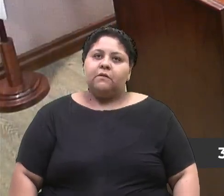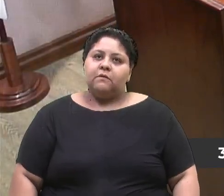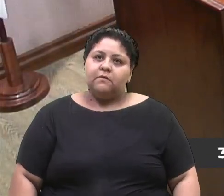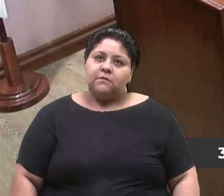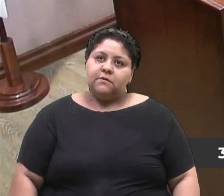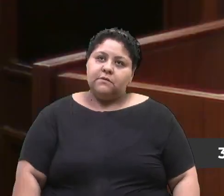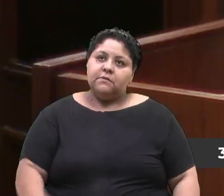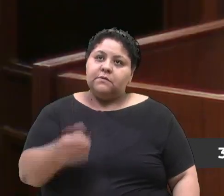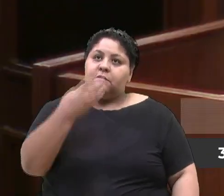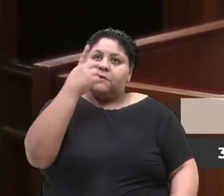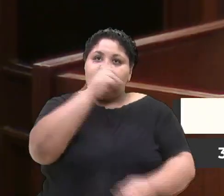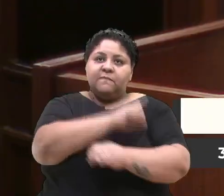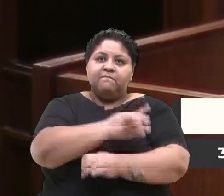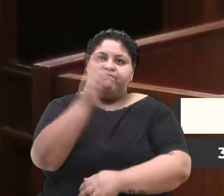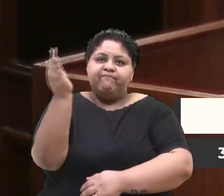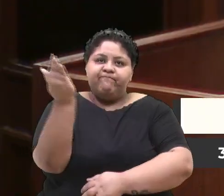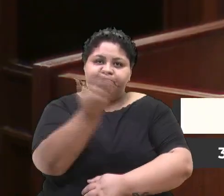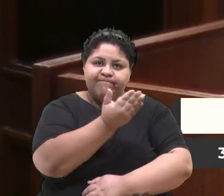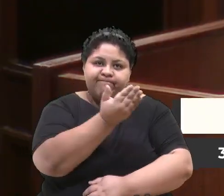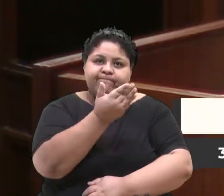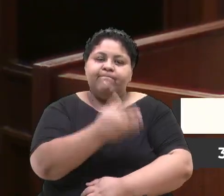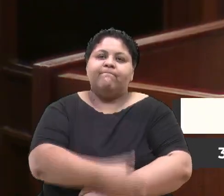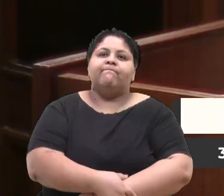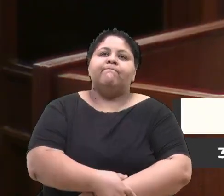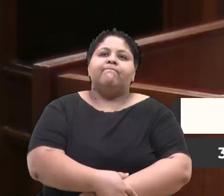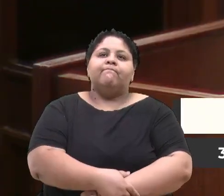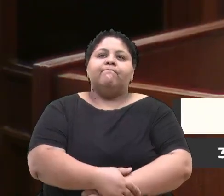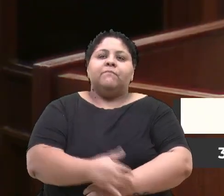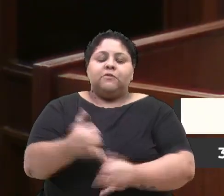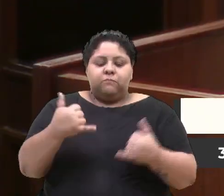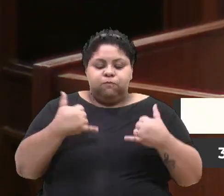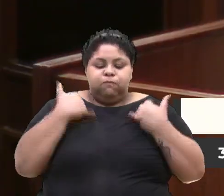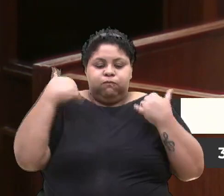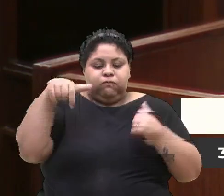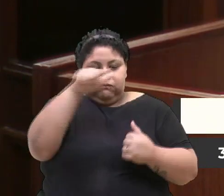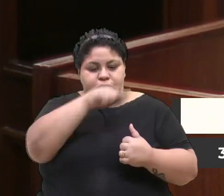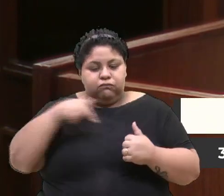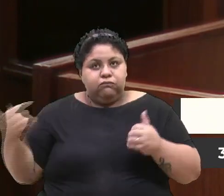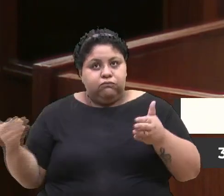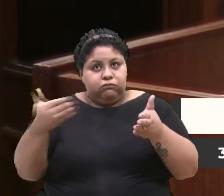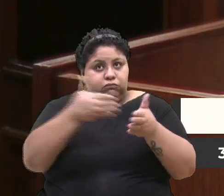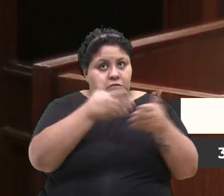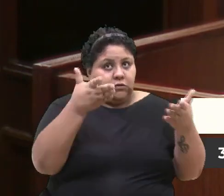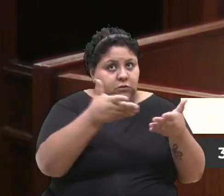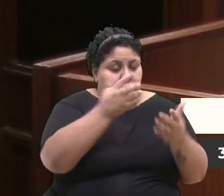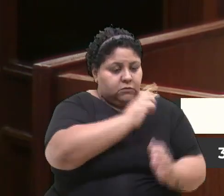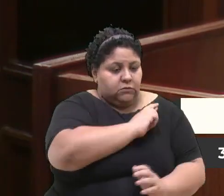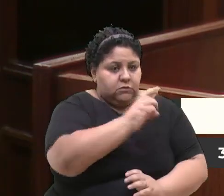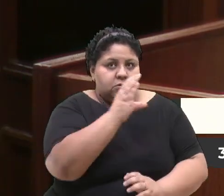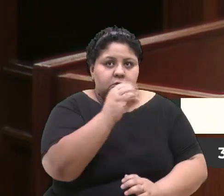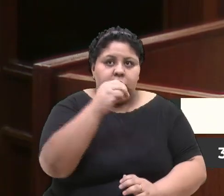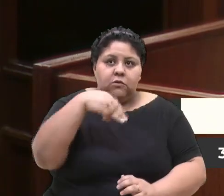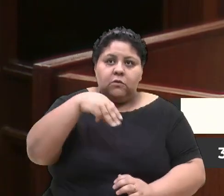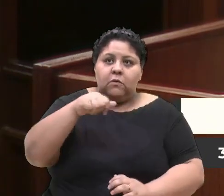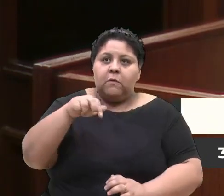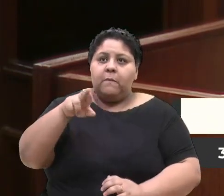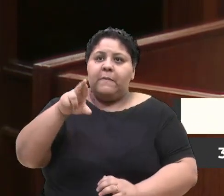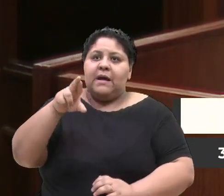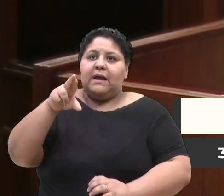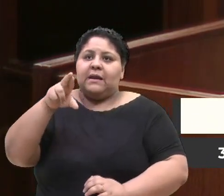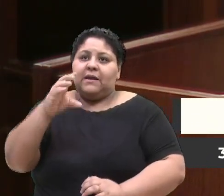Meu bom dia a todos. Com muito orgulho que a gente vem aqui hoje, em nome da Comarc, a Comissão do Artesão